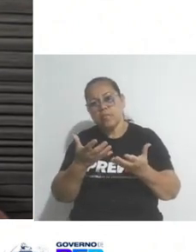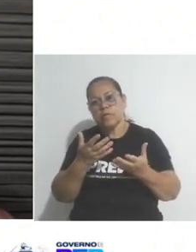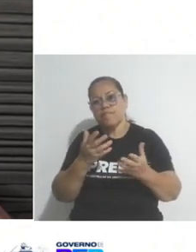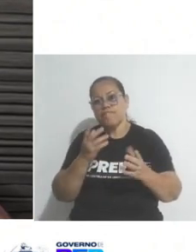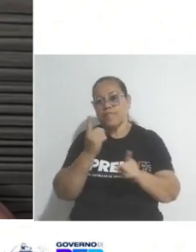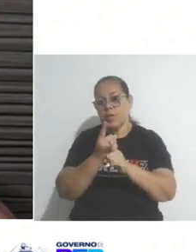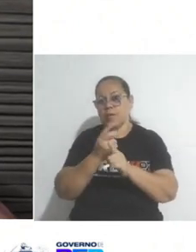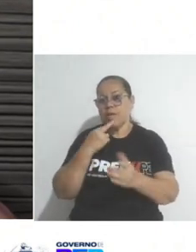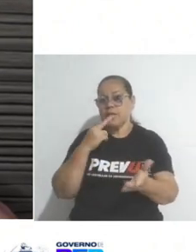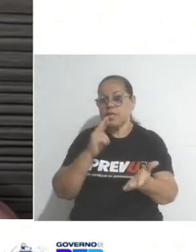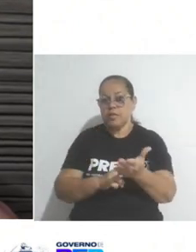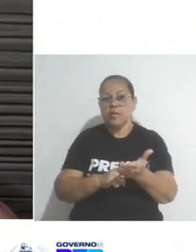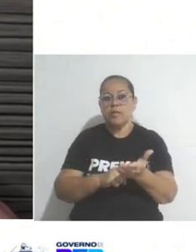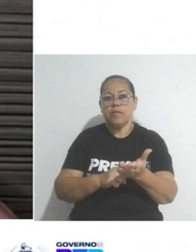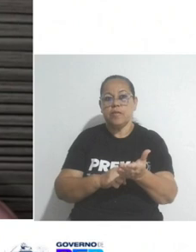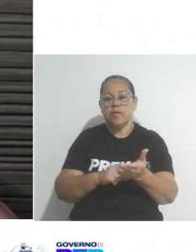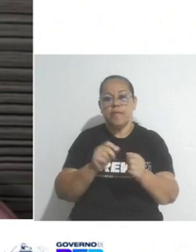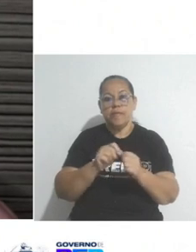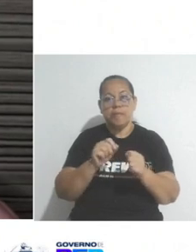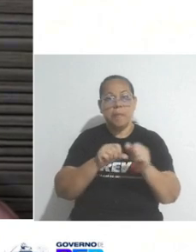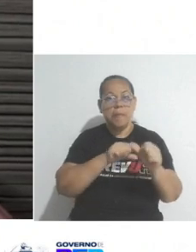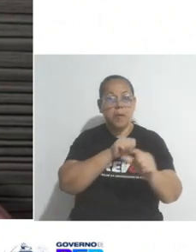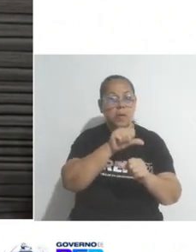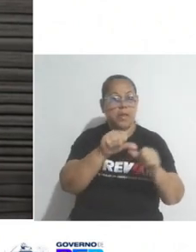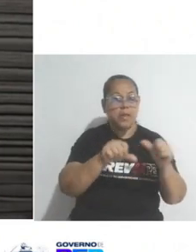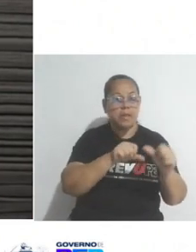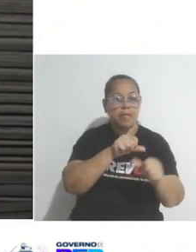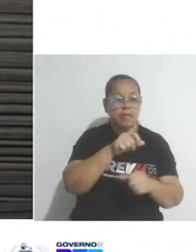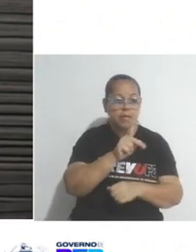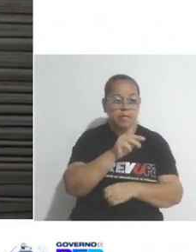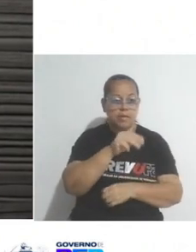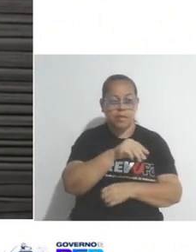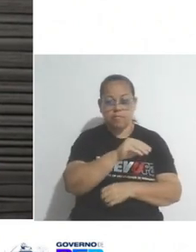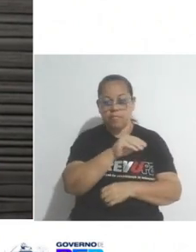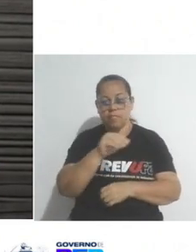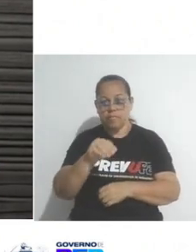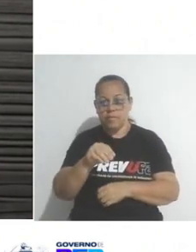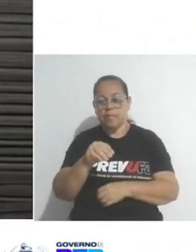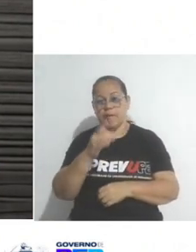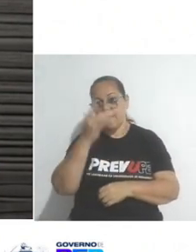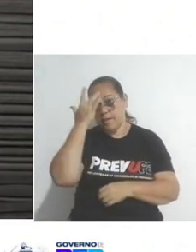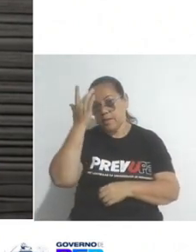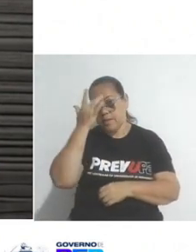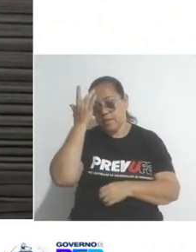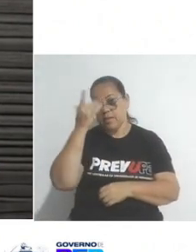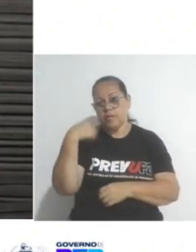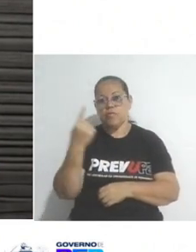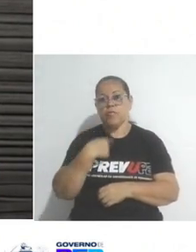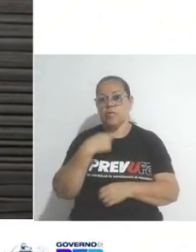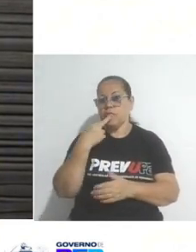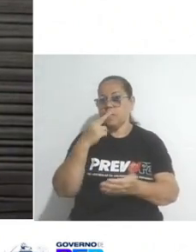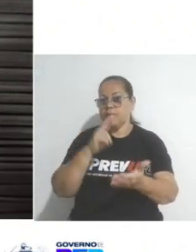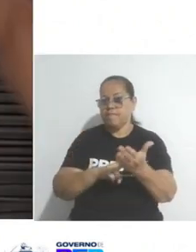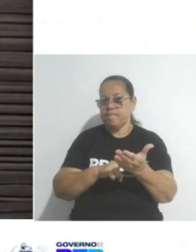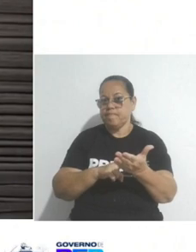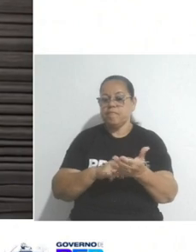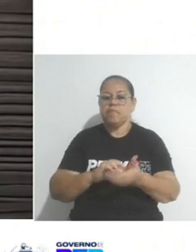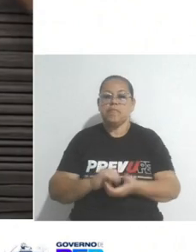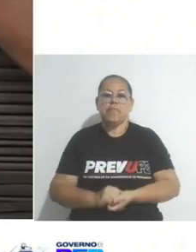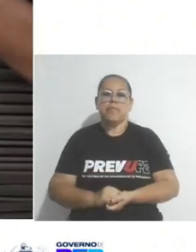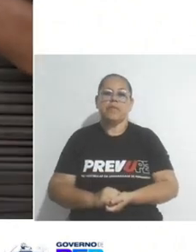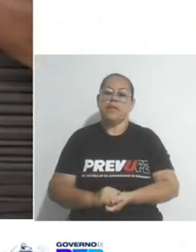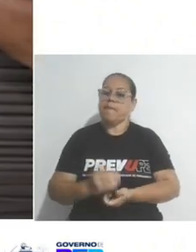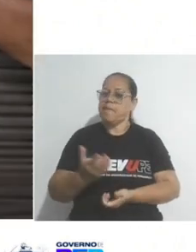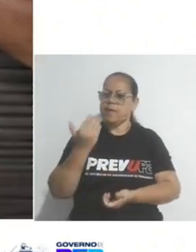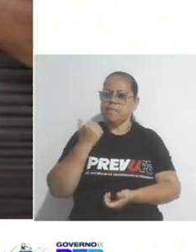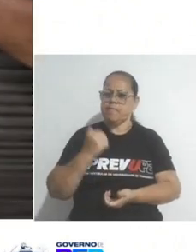fazer essa medida aqui transformada em quilômetro para facilitar a nossa resolução então vamos